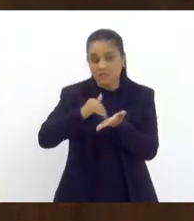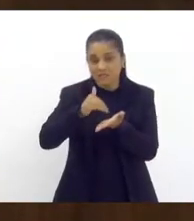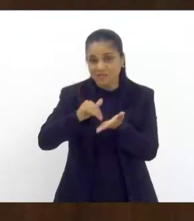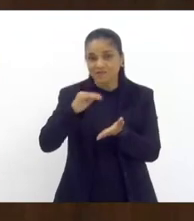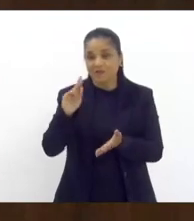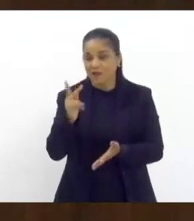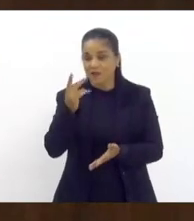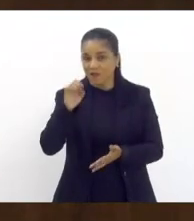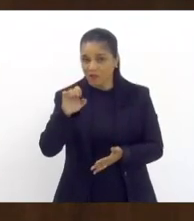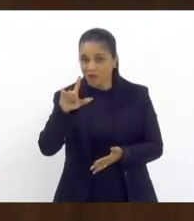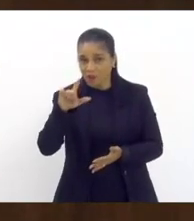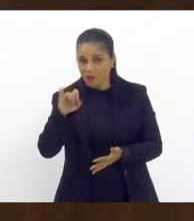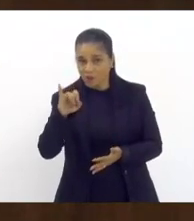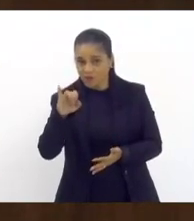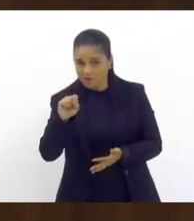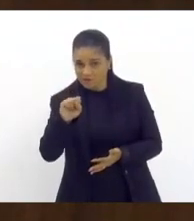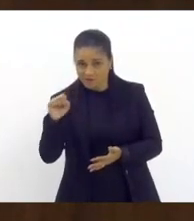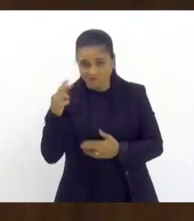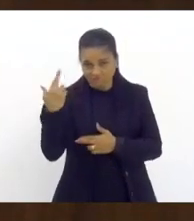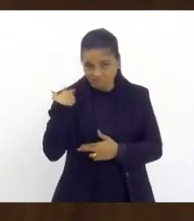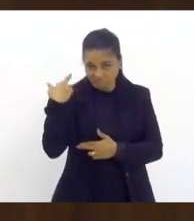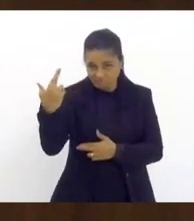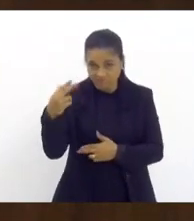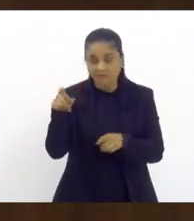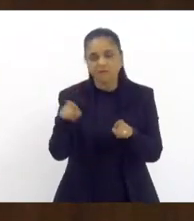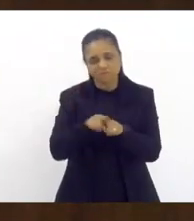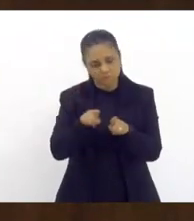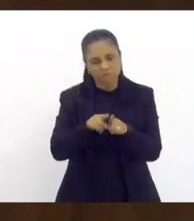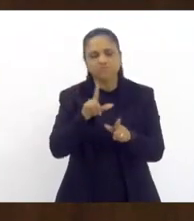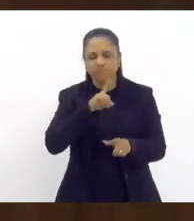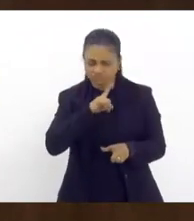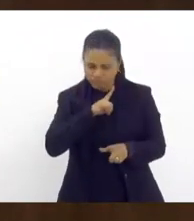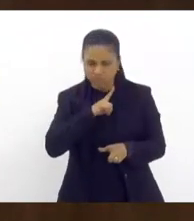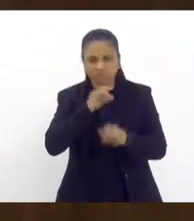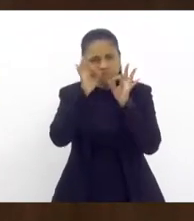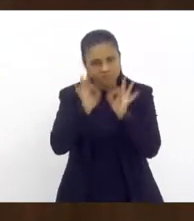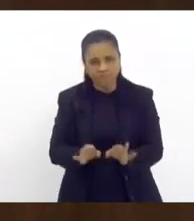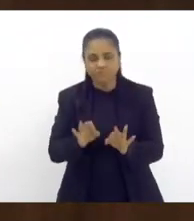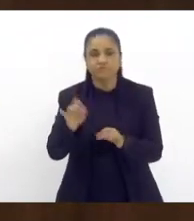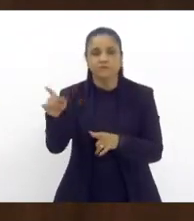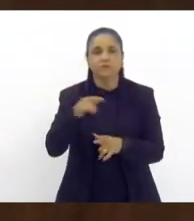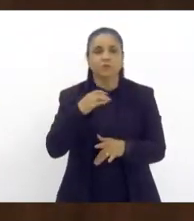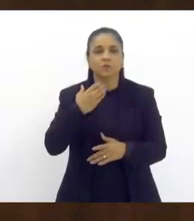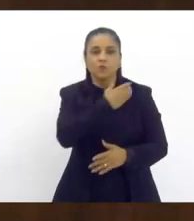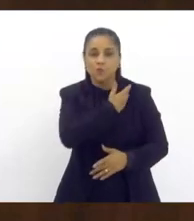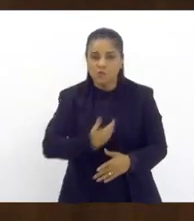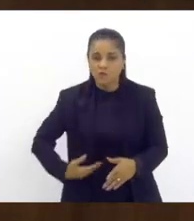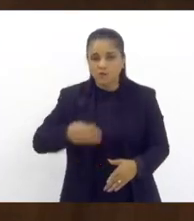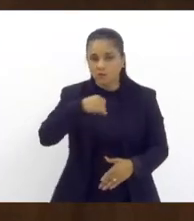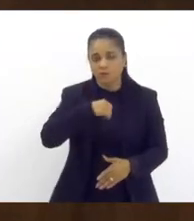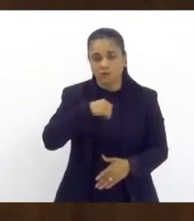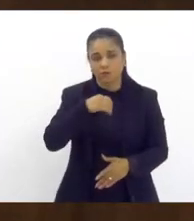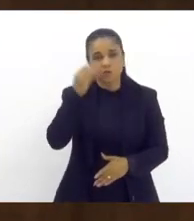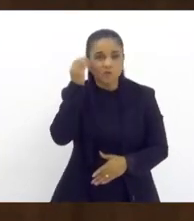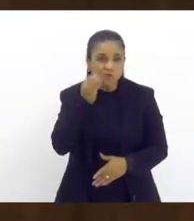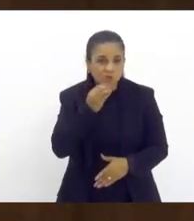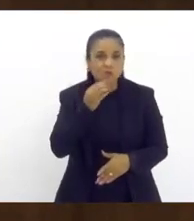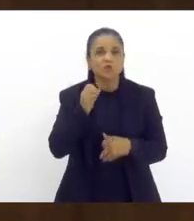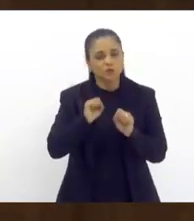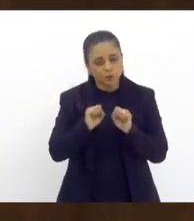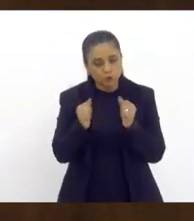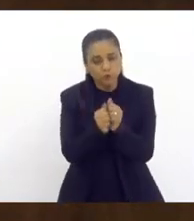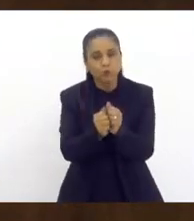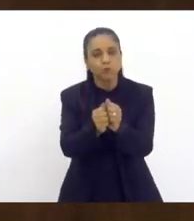eu tenho certeza que ele também irá estar conosco nessas trincheiras, a regulamentação